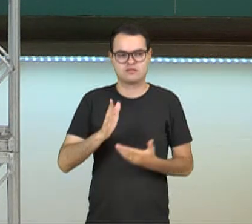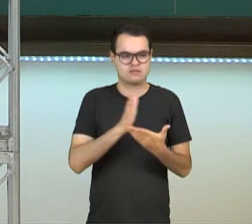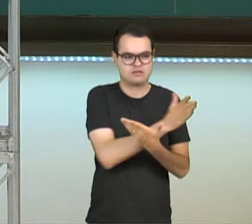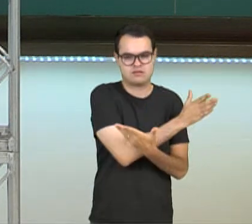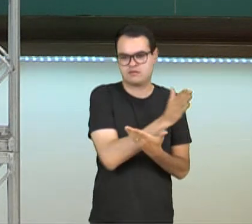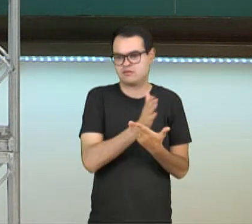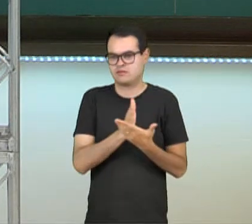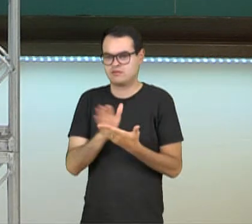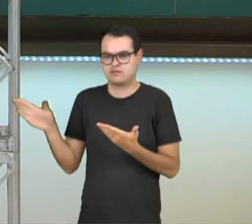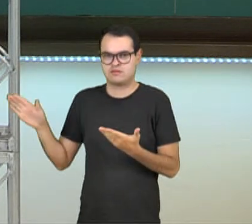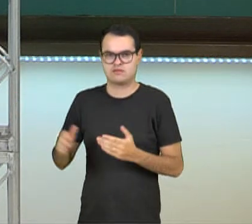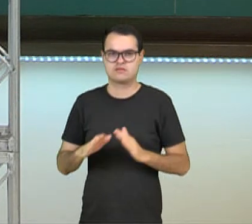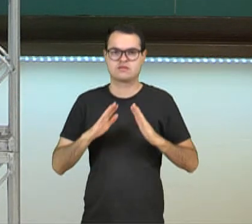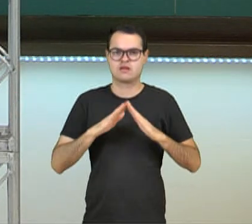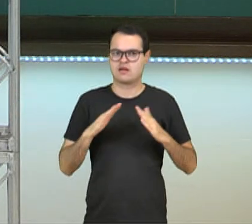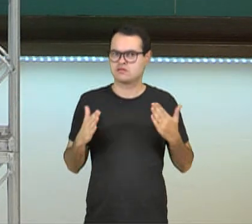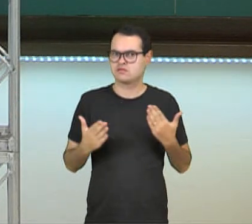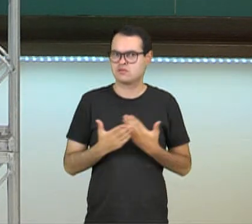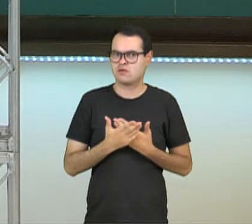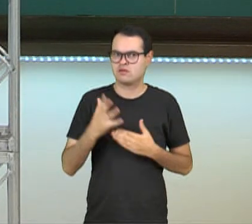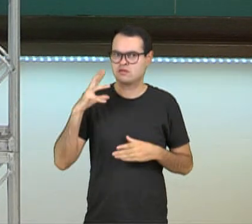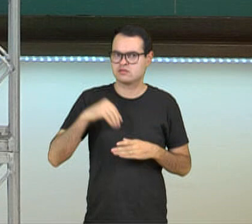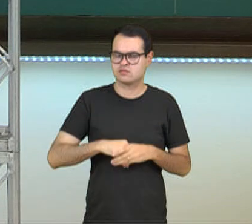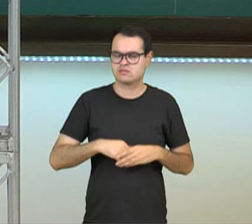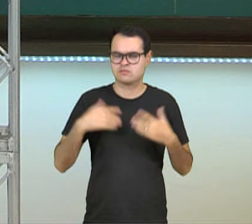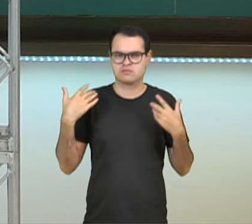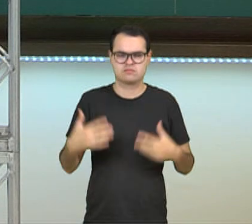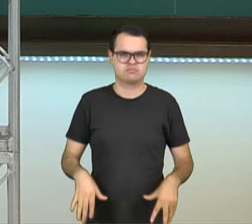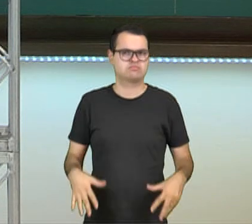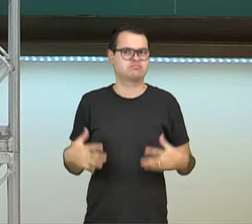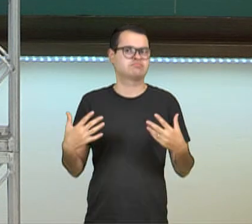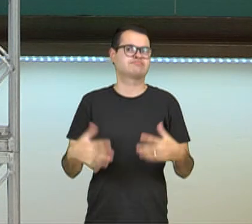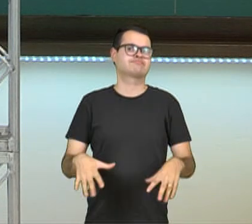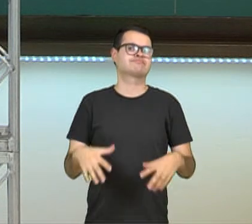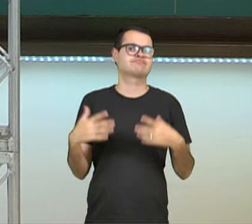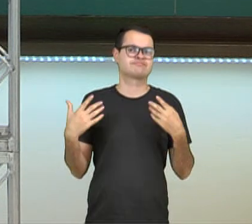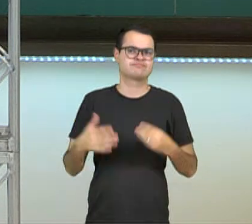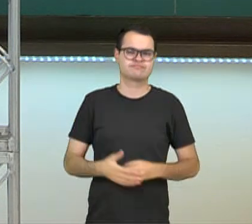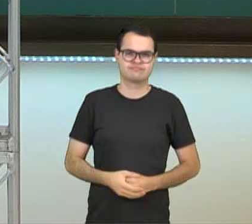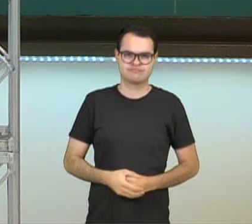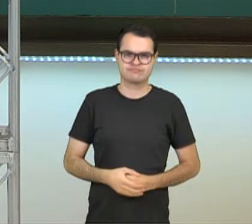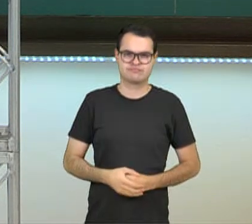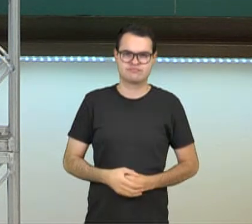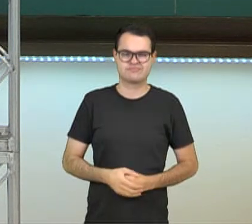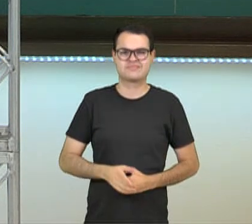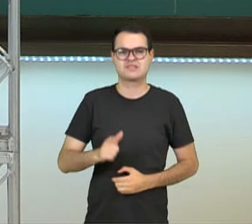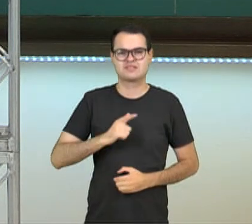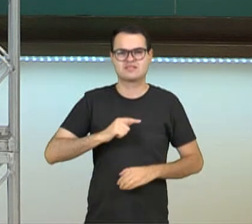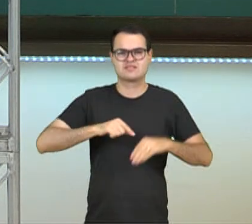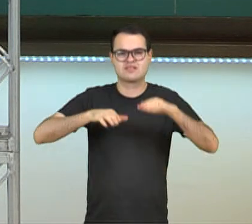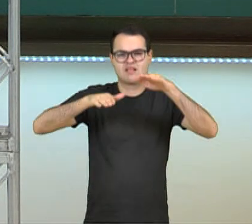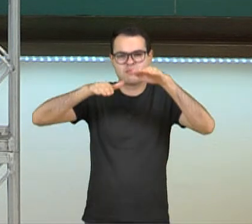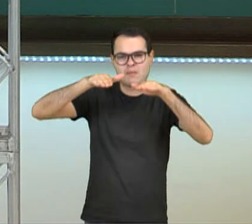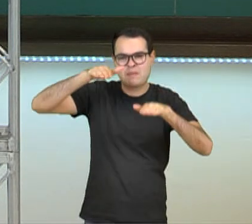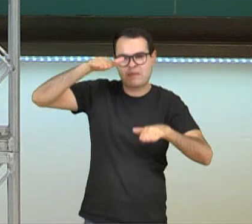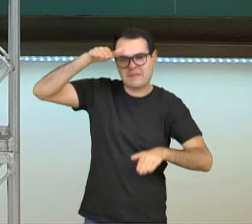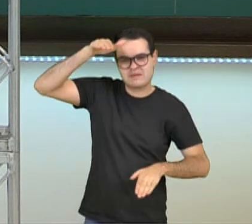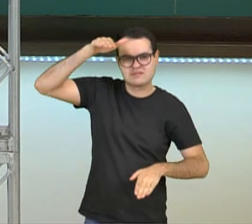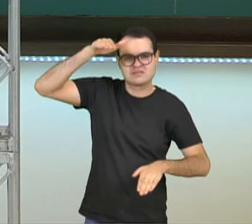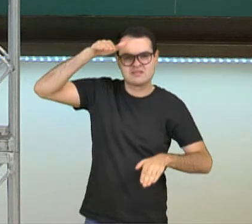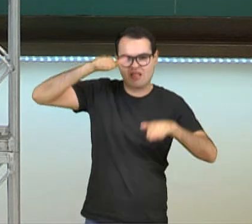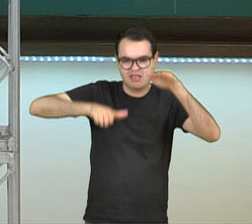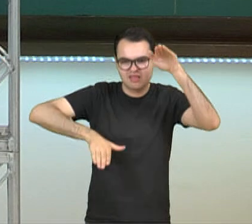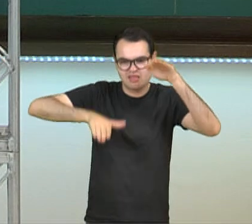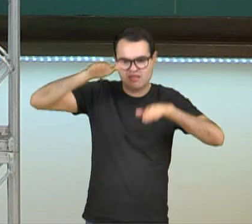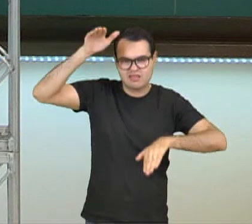separação nas escolas. Era algo terrível. Era muita desigualdade, tá